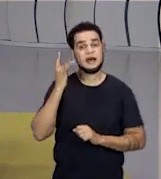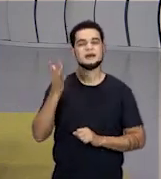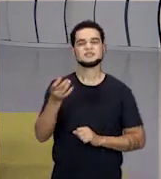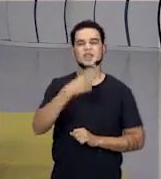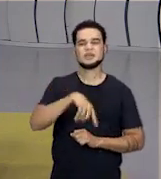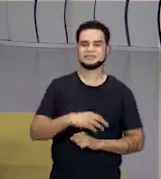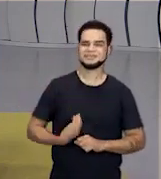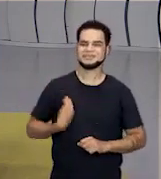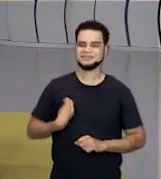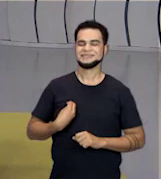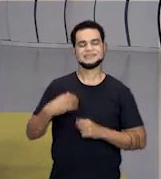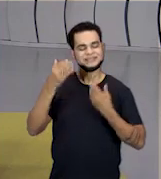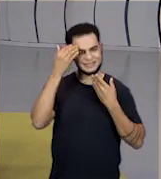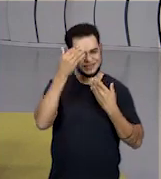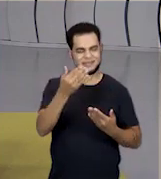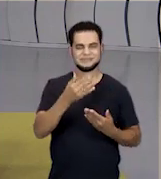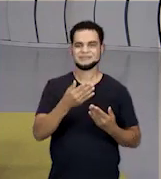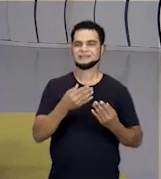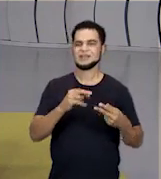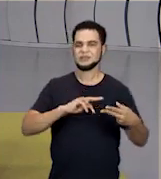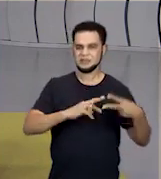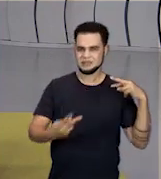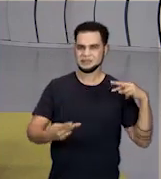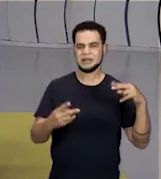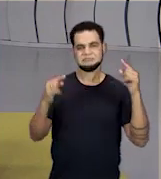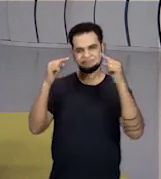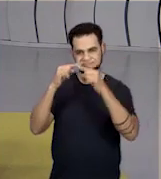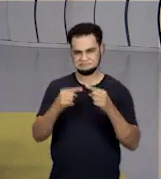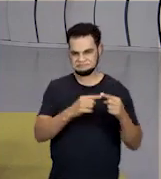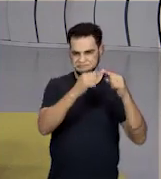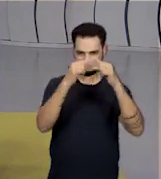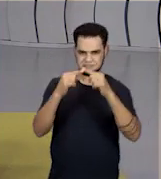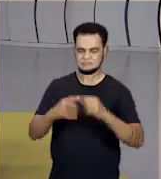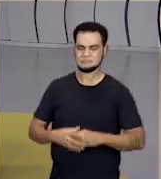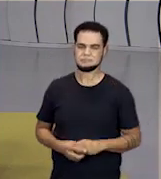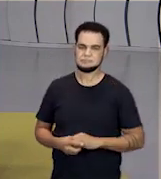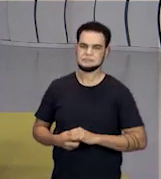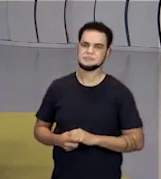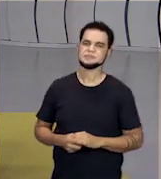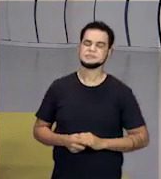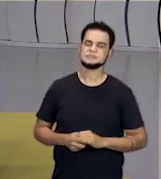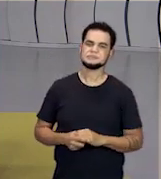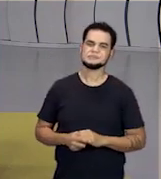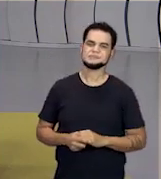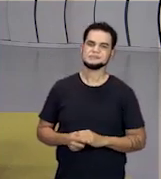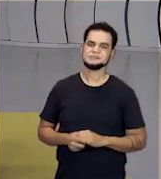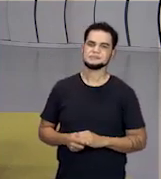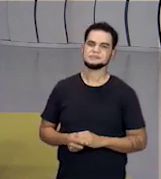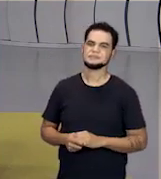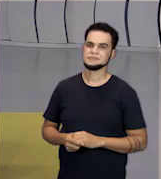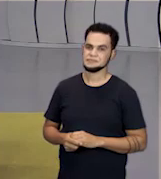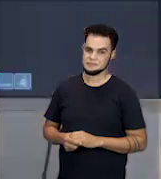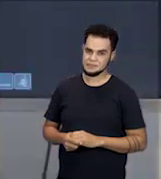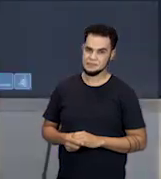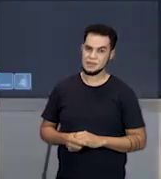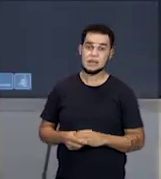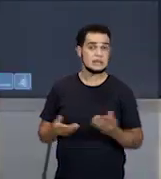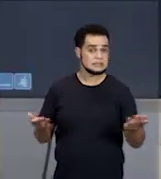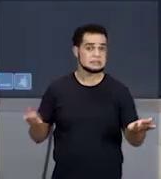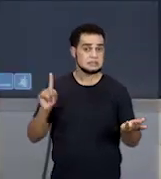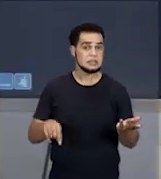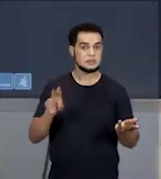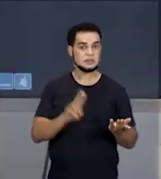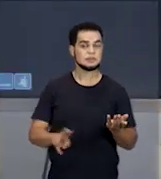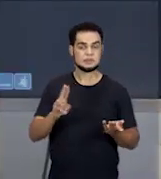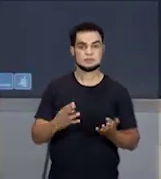ao quê? Ao DNA recombinante. Bem, então, por meio da tecnologia do